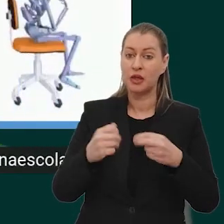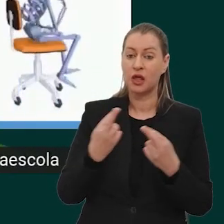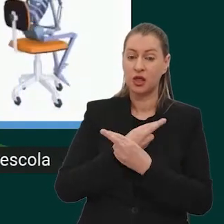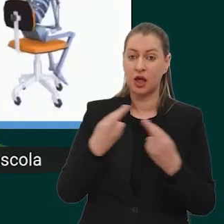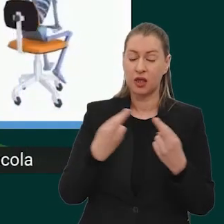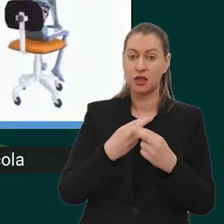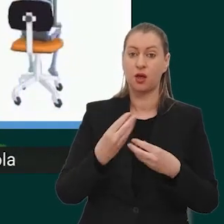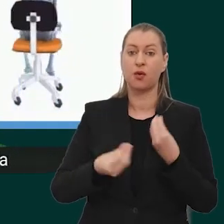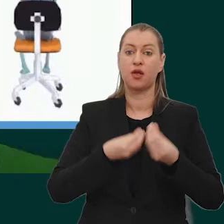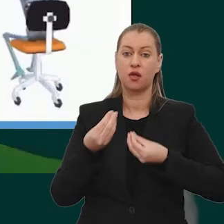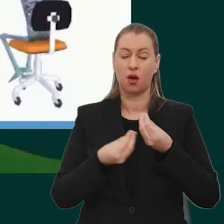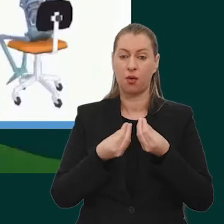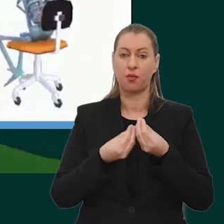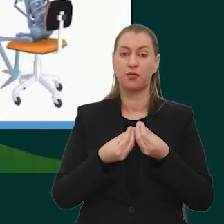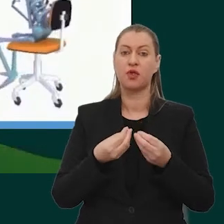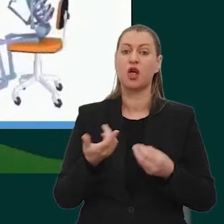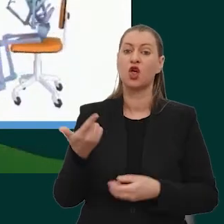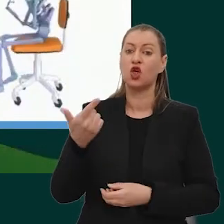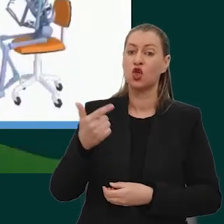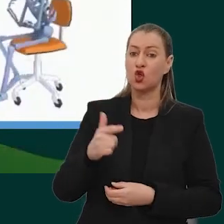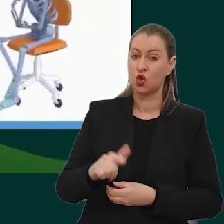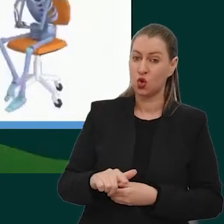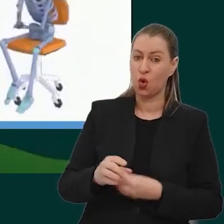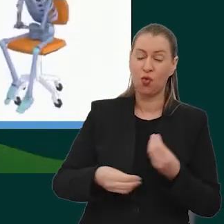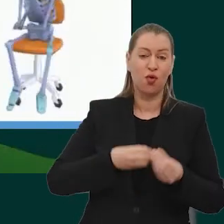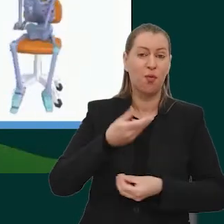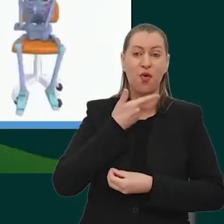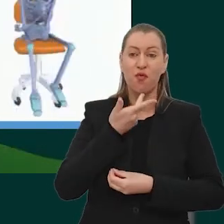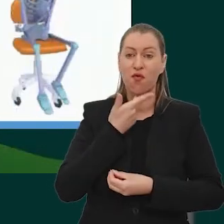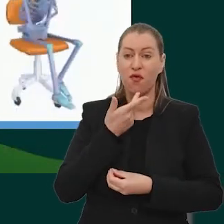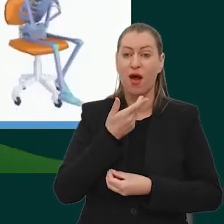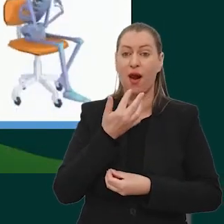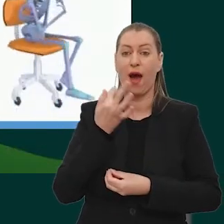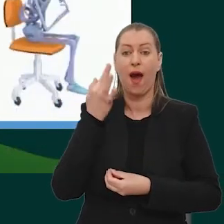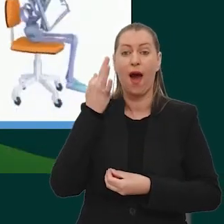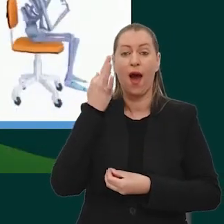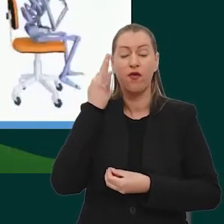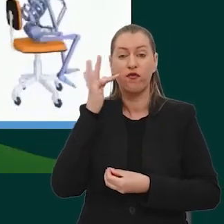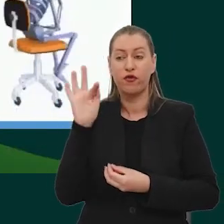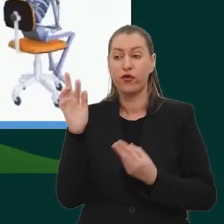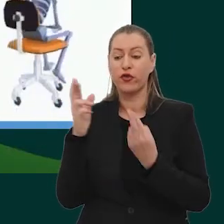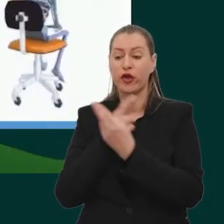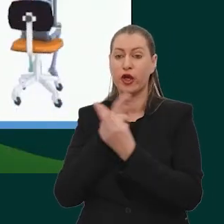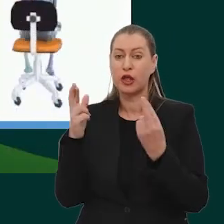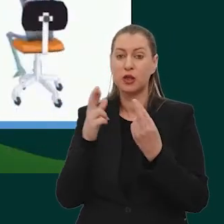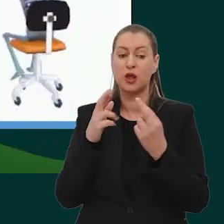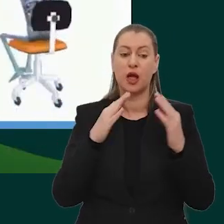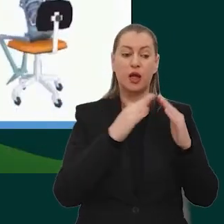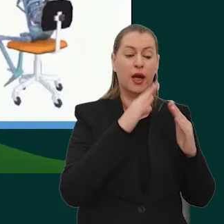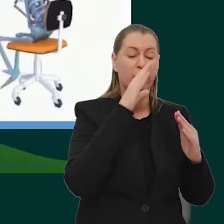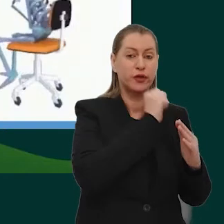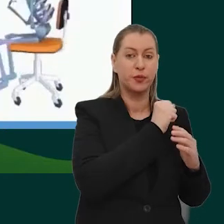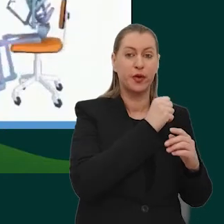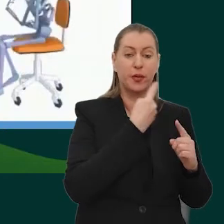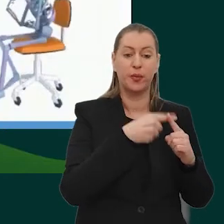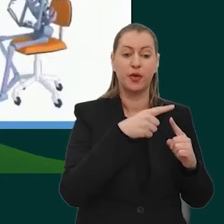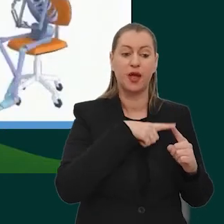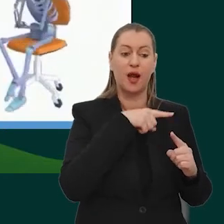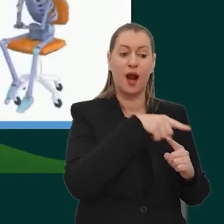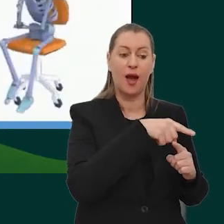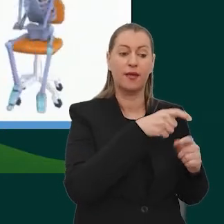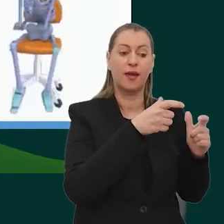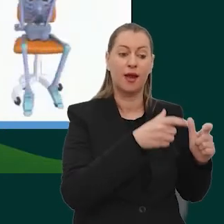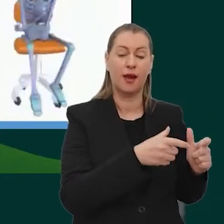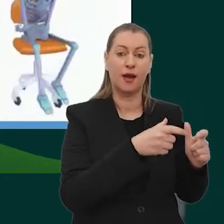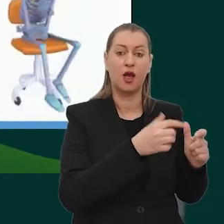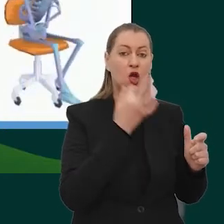relações. Mais uma vez, eu não tenho como dizer que a fruta se relaciona com a padaria, porque é lá que tem uma